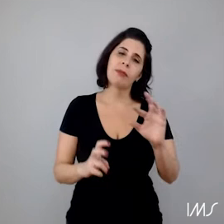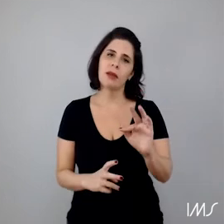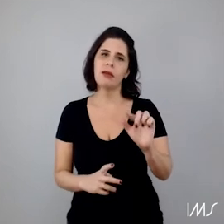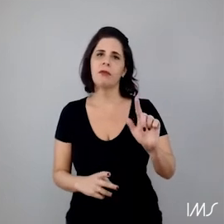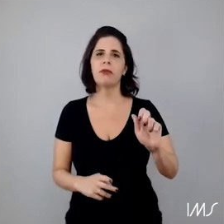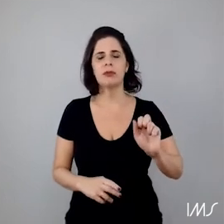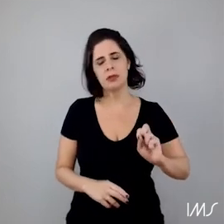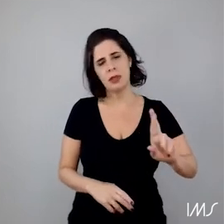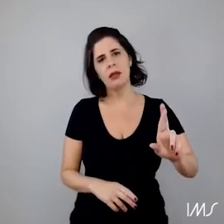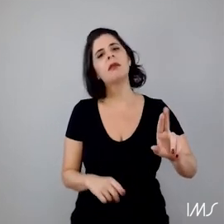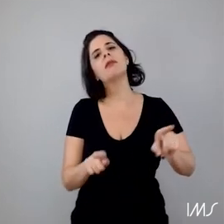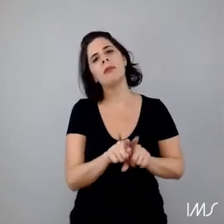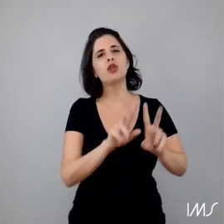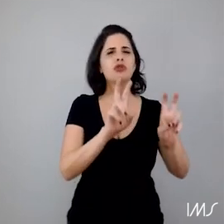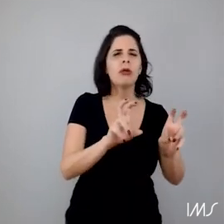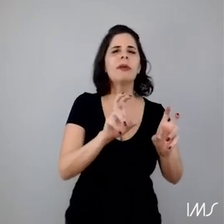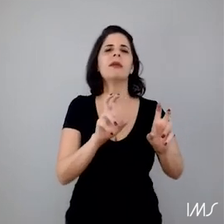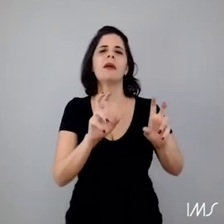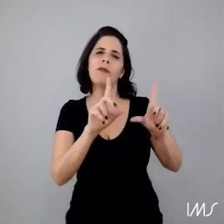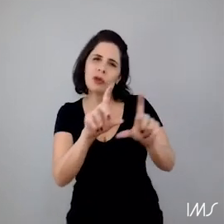Portanto, para